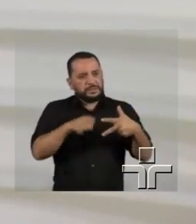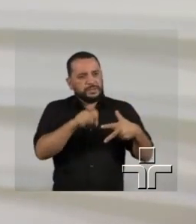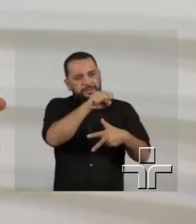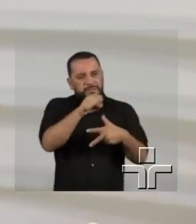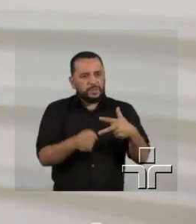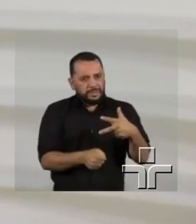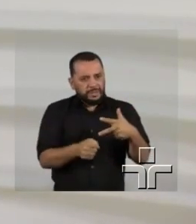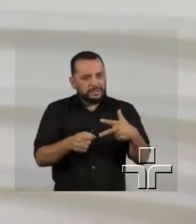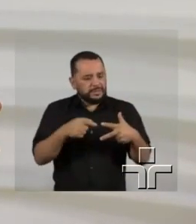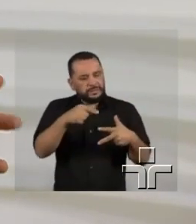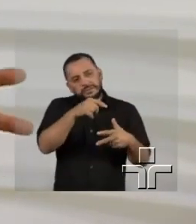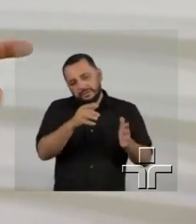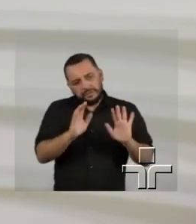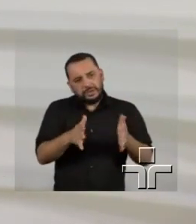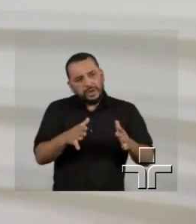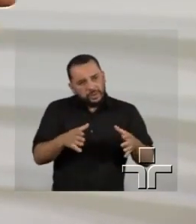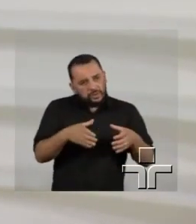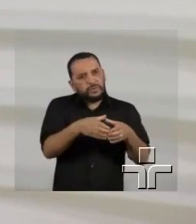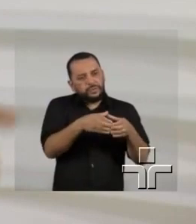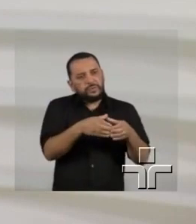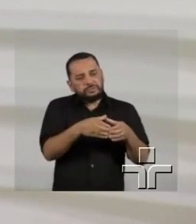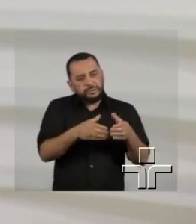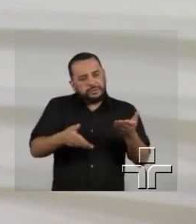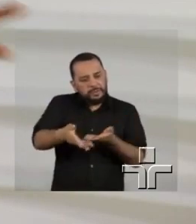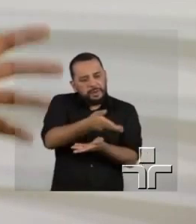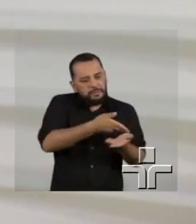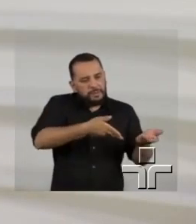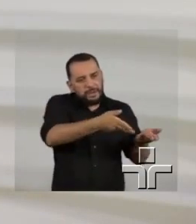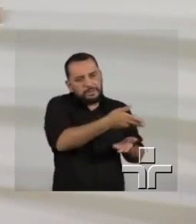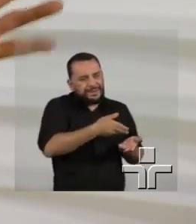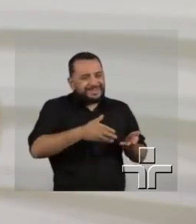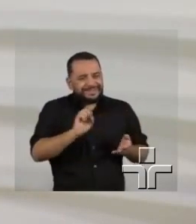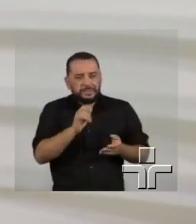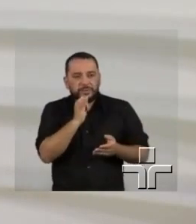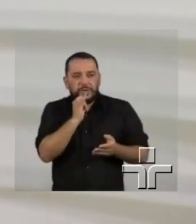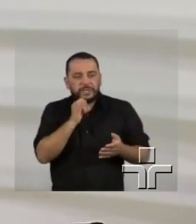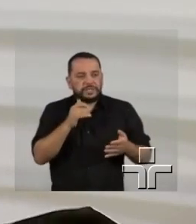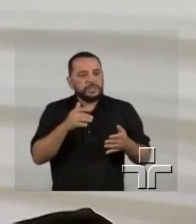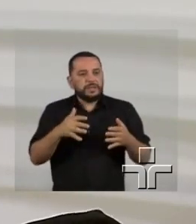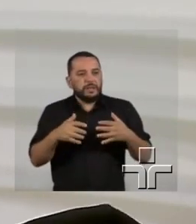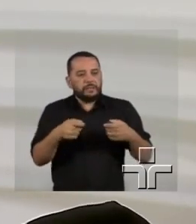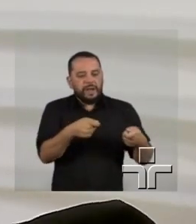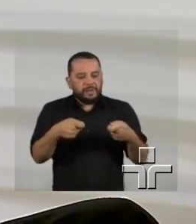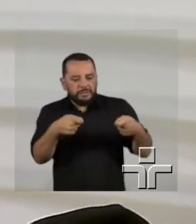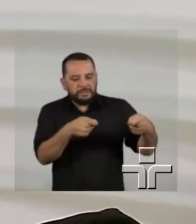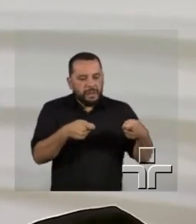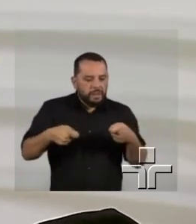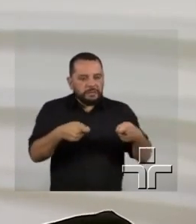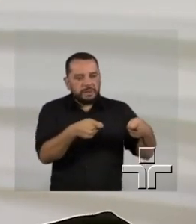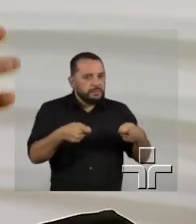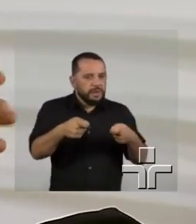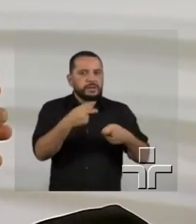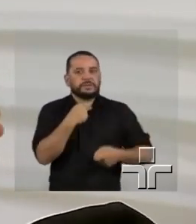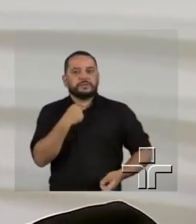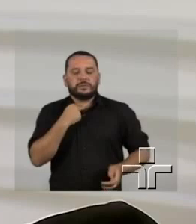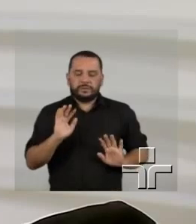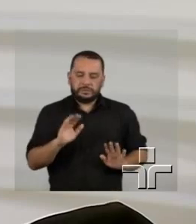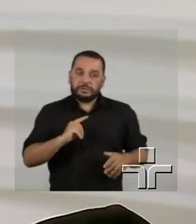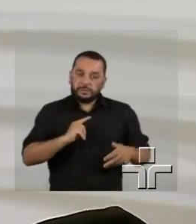diplomatas, né? E eles aceitam, também tem isso. O Itamaraty nunca também fez cara feia quando você indica uma pessoa que